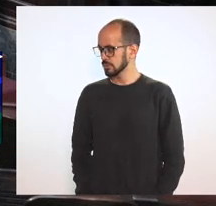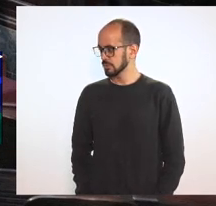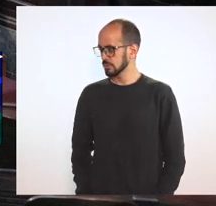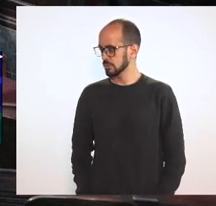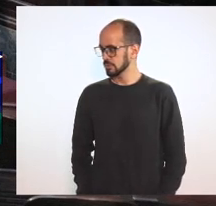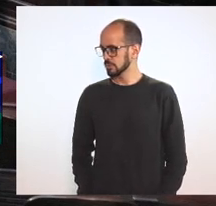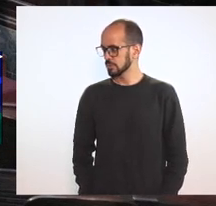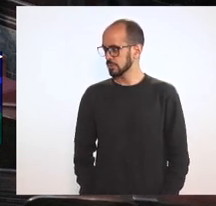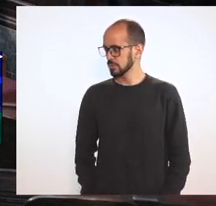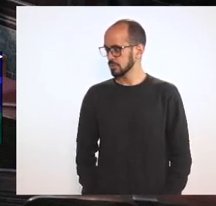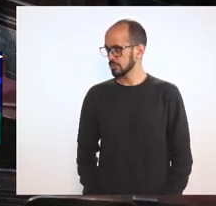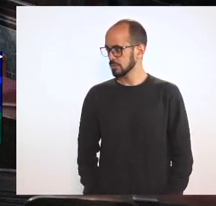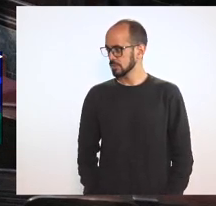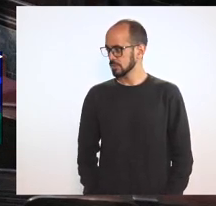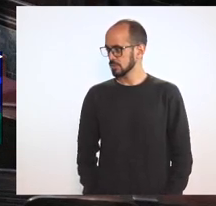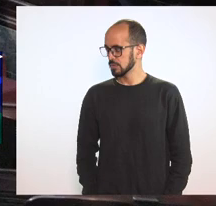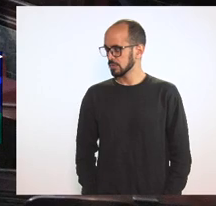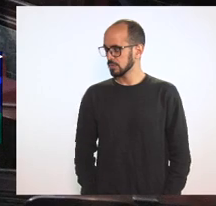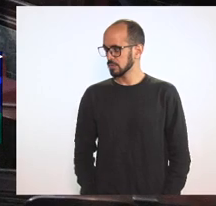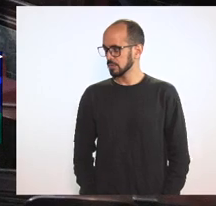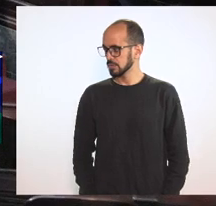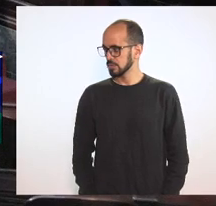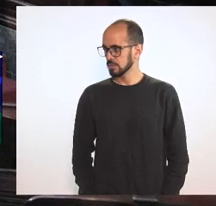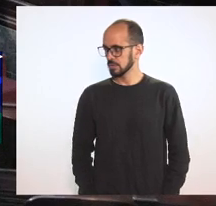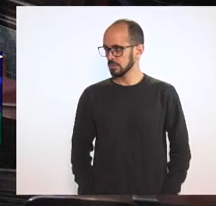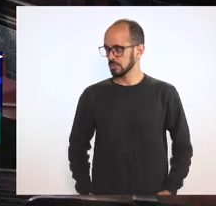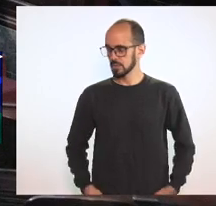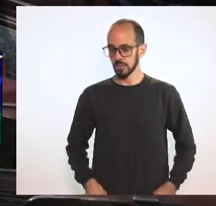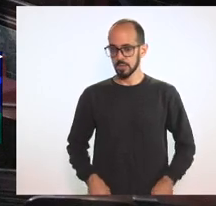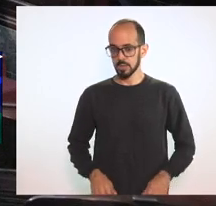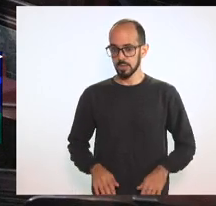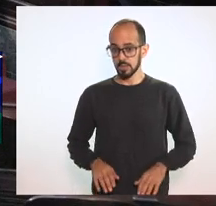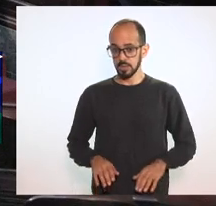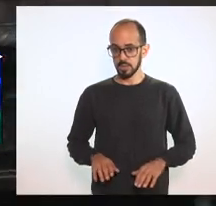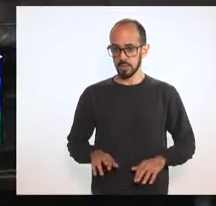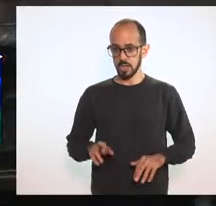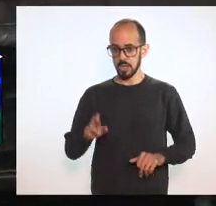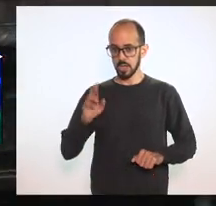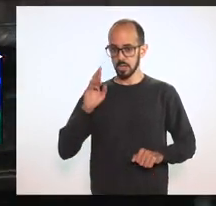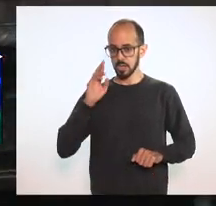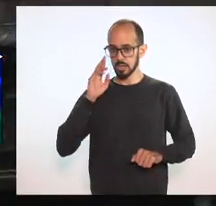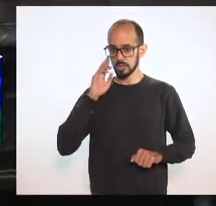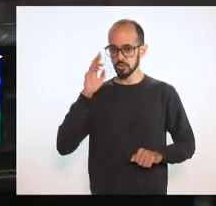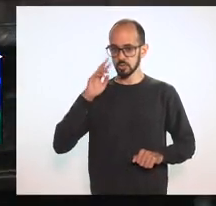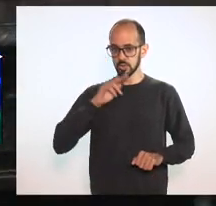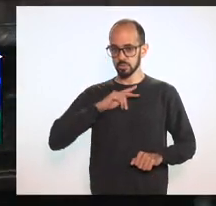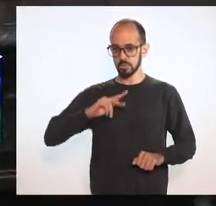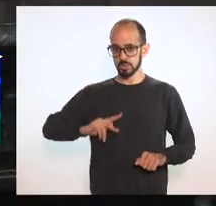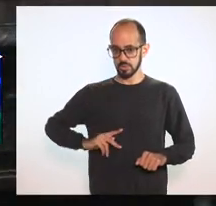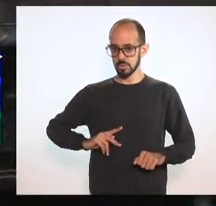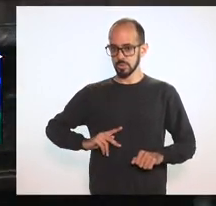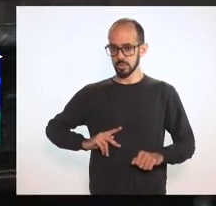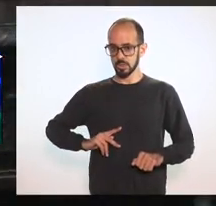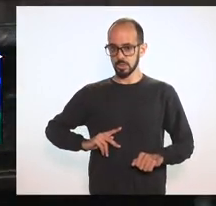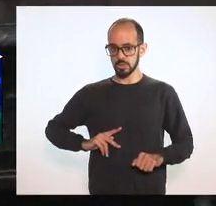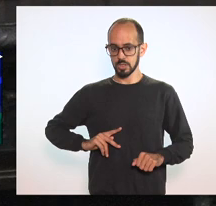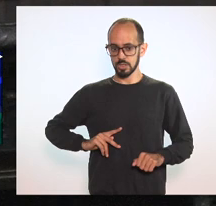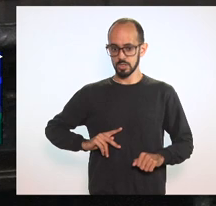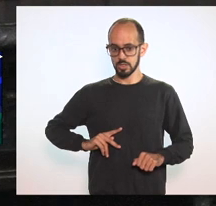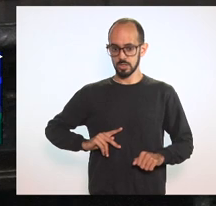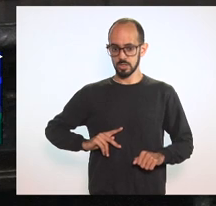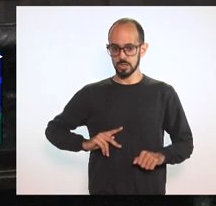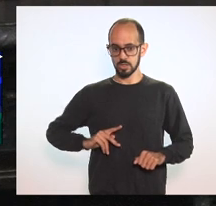E aí o senhor presidente deputado Pedro Ricardo